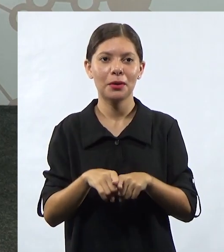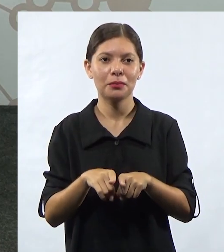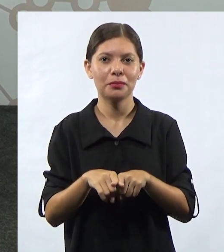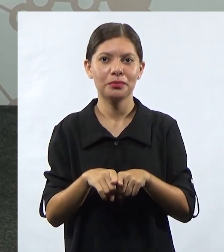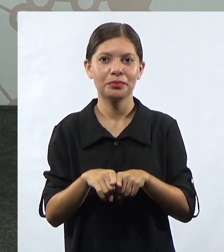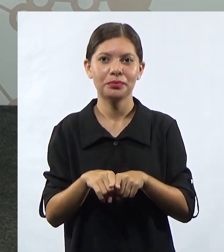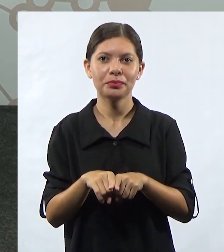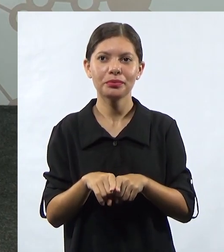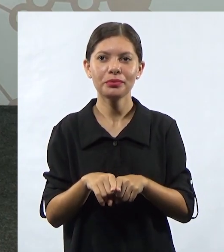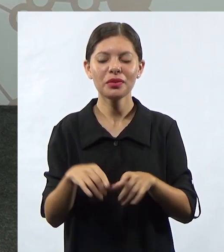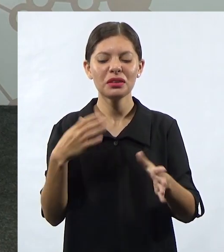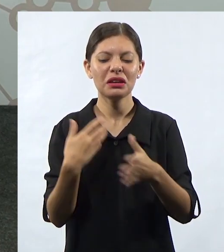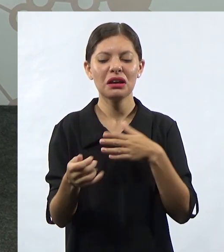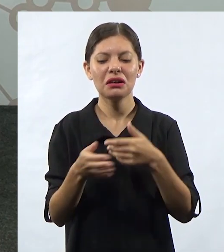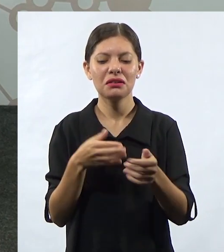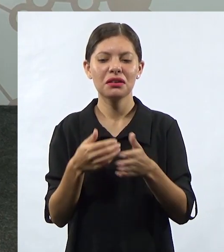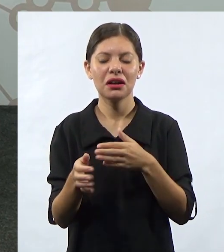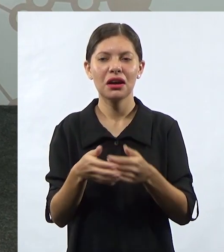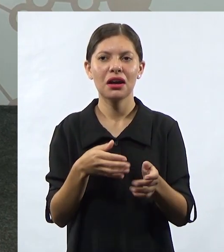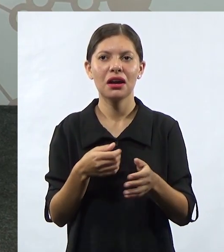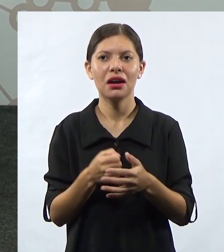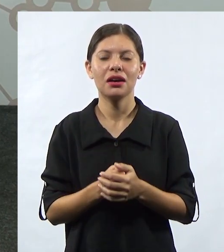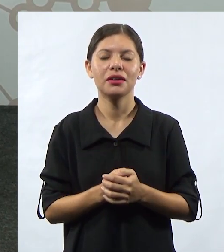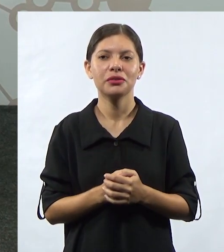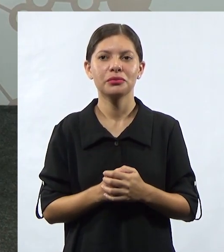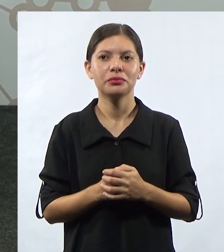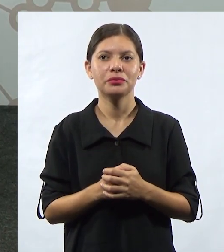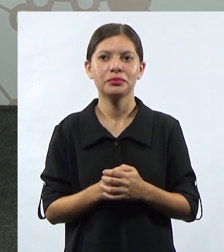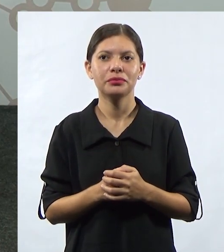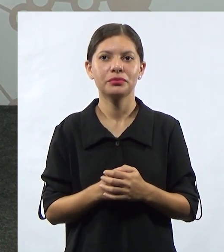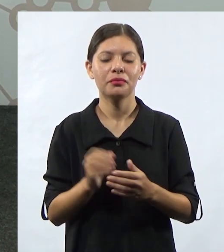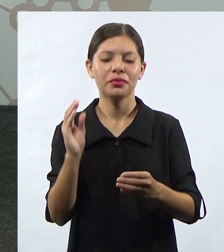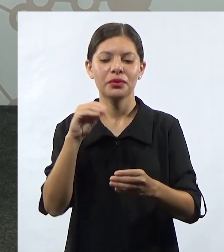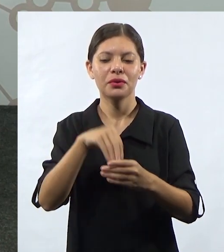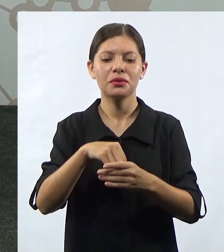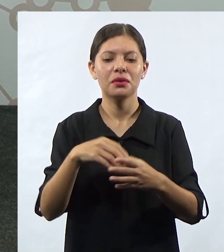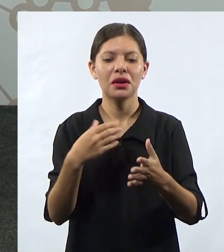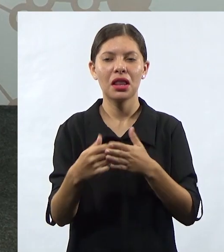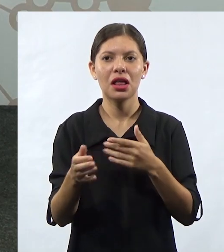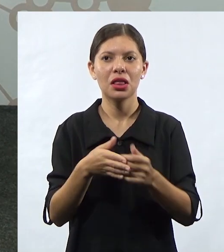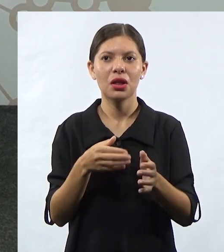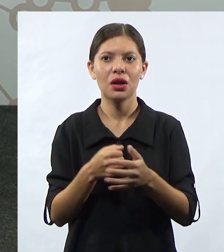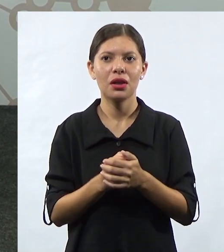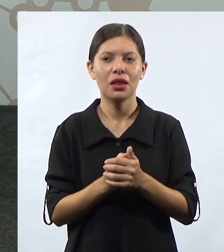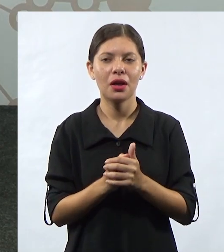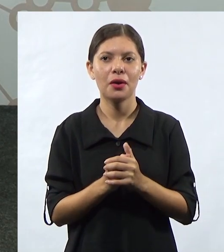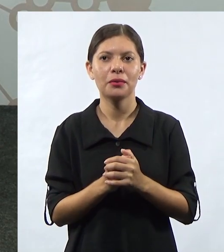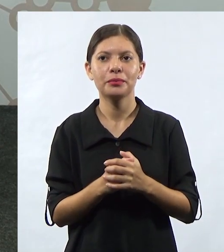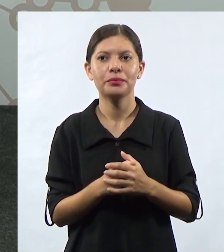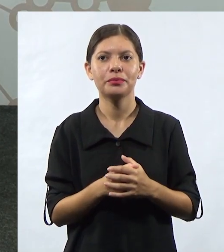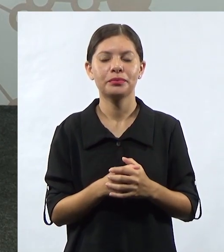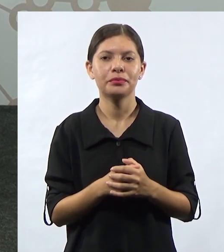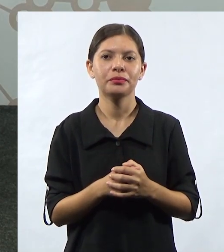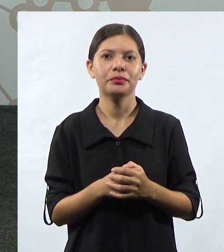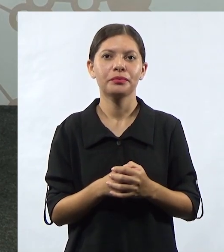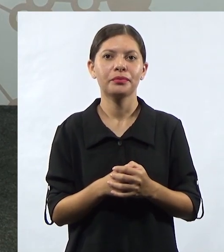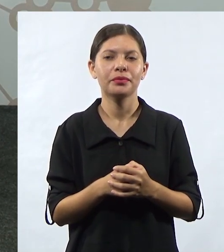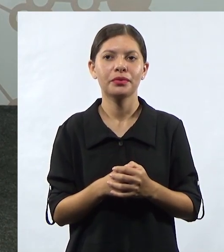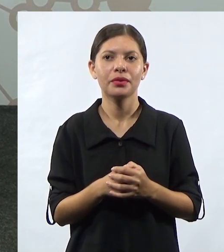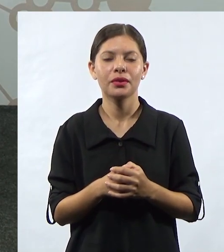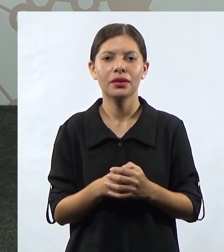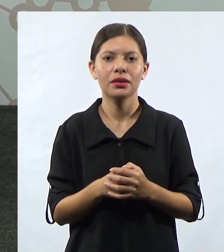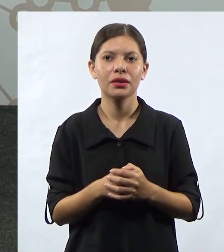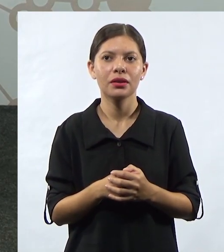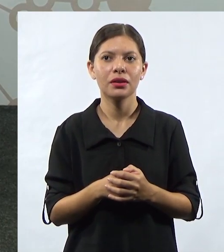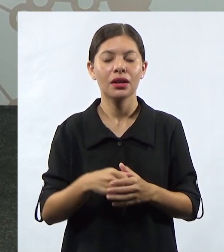posso colocar coisas aleatórias. Aleatórias, ou então, principalmente, não, aleatória? Não, jamais, né?